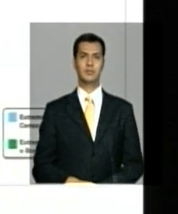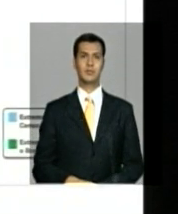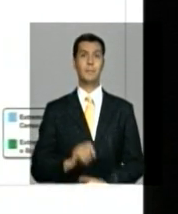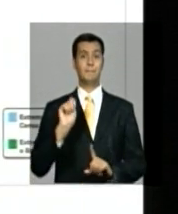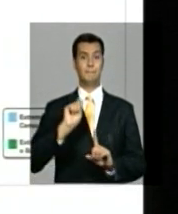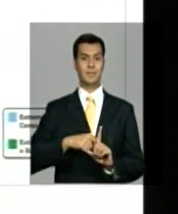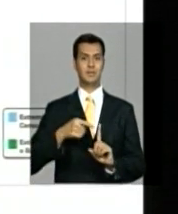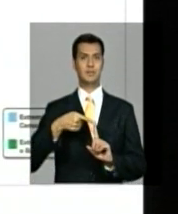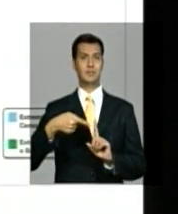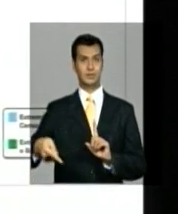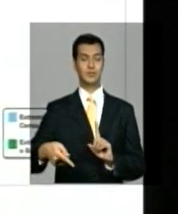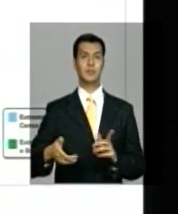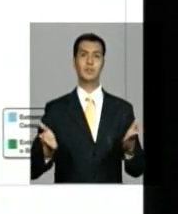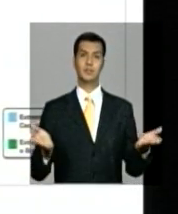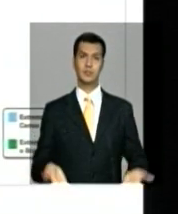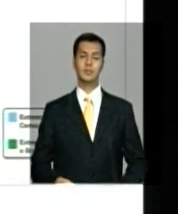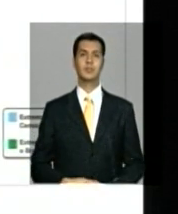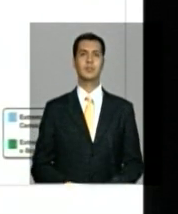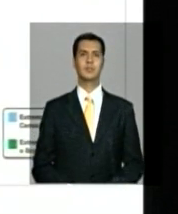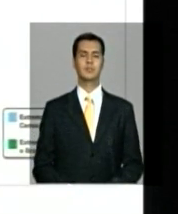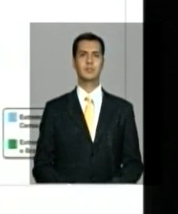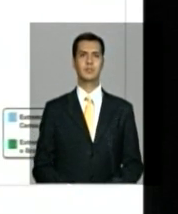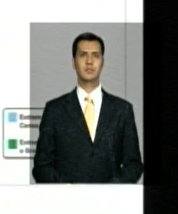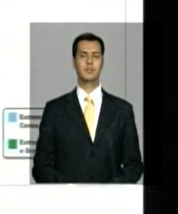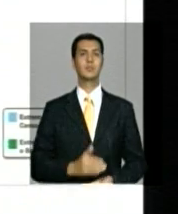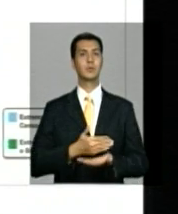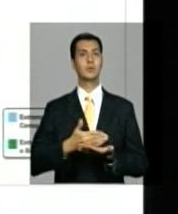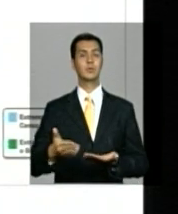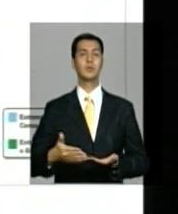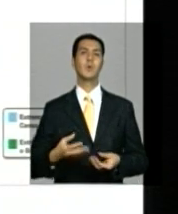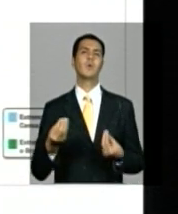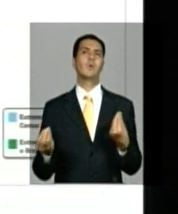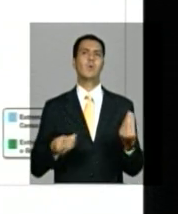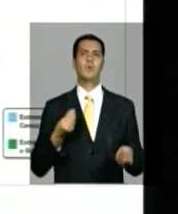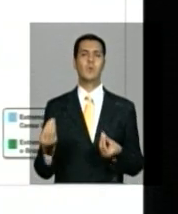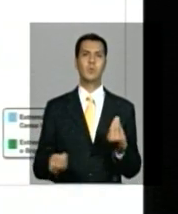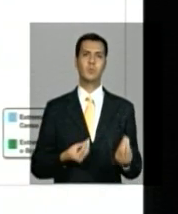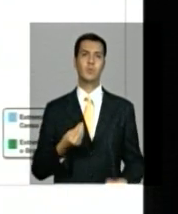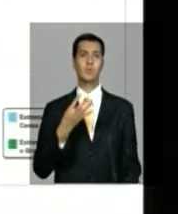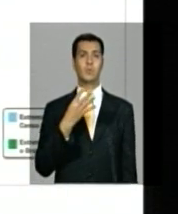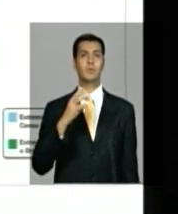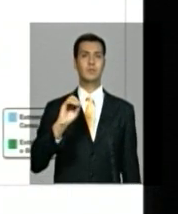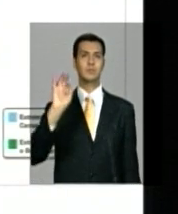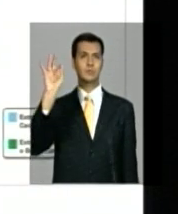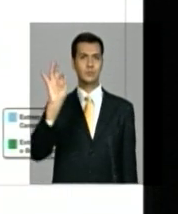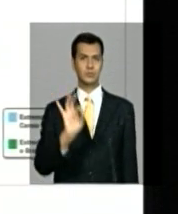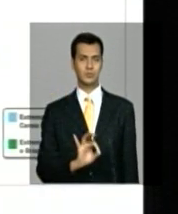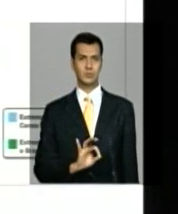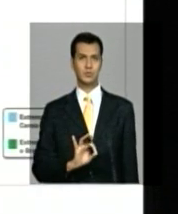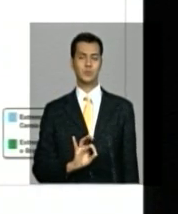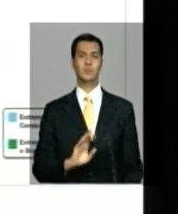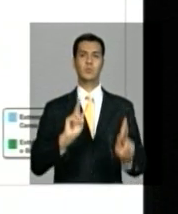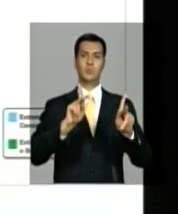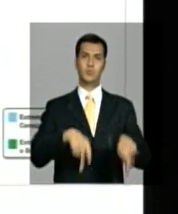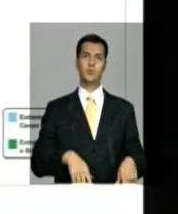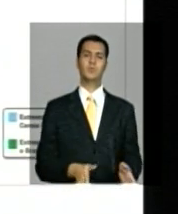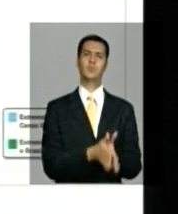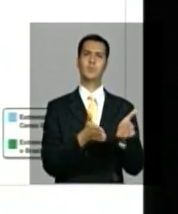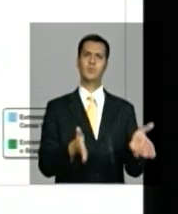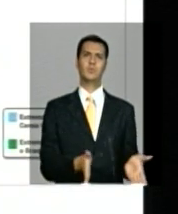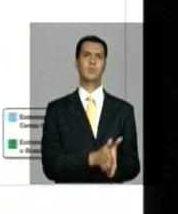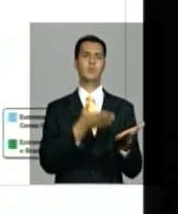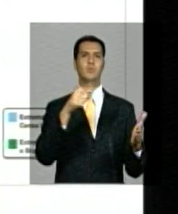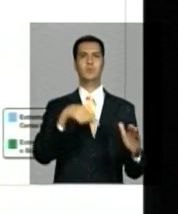mês portanto é um benefício imediato não é quando a gente vai conseguir tirar 40% da população brasileira da extrema